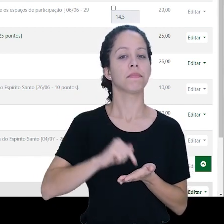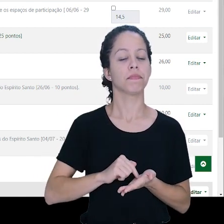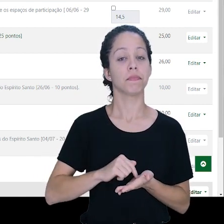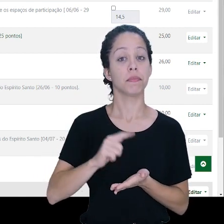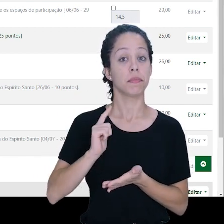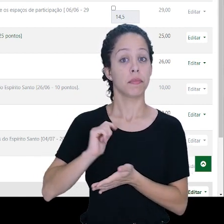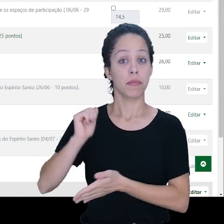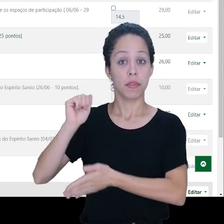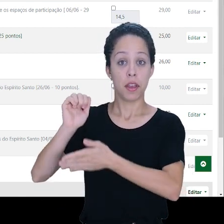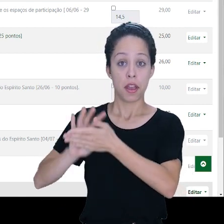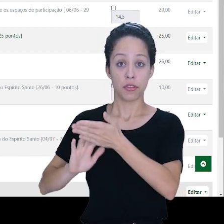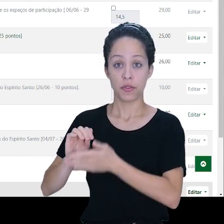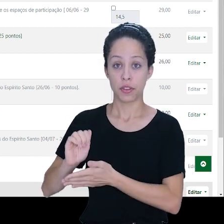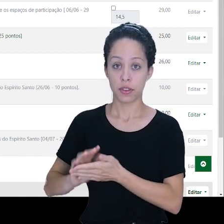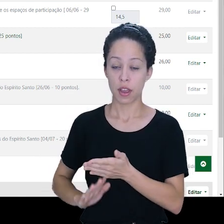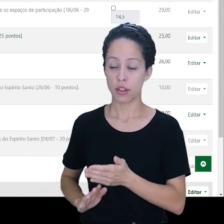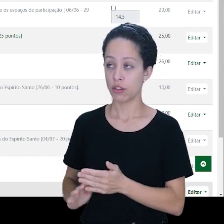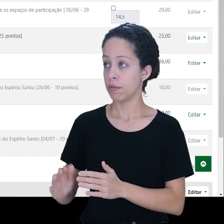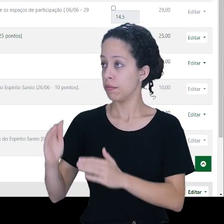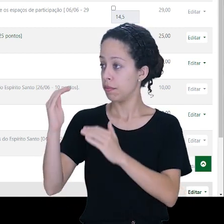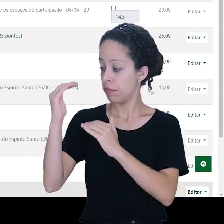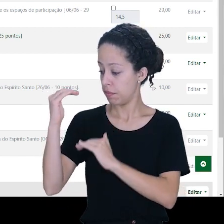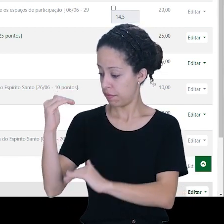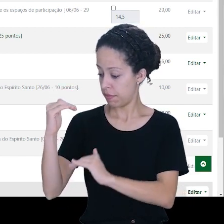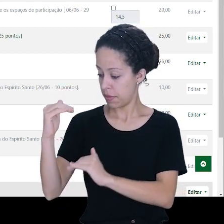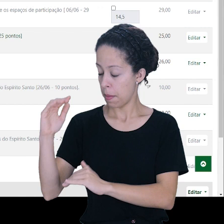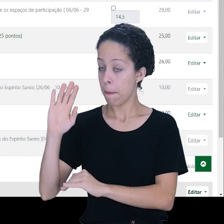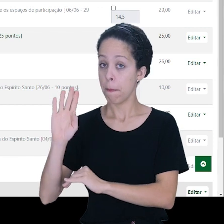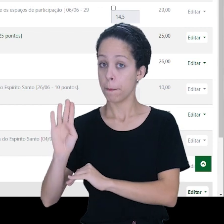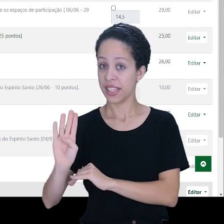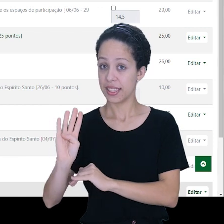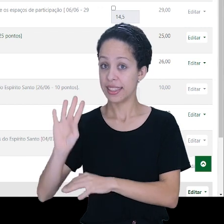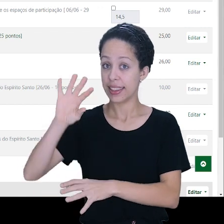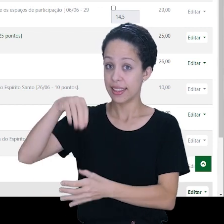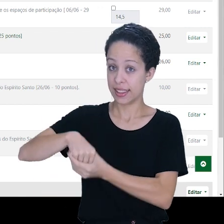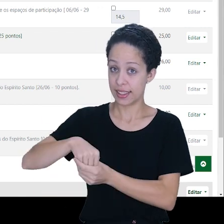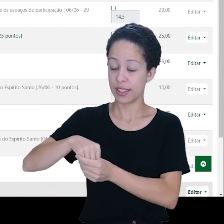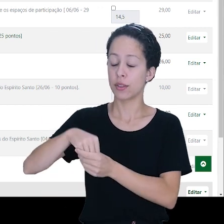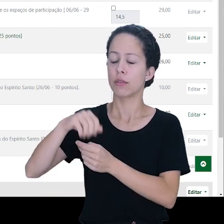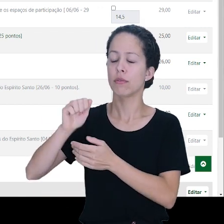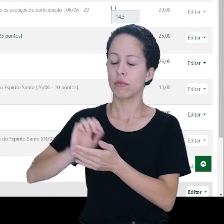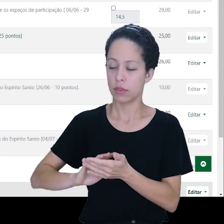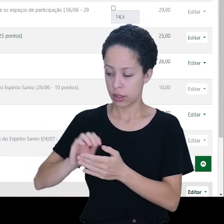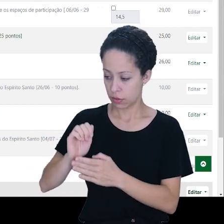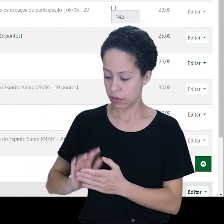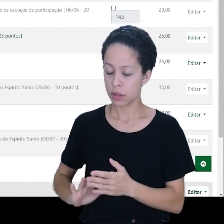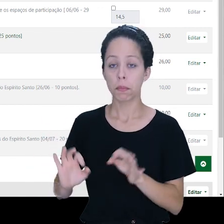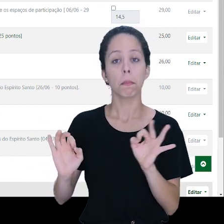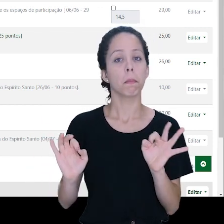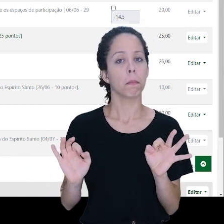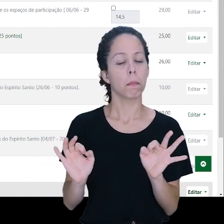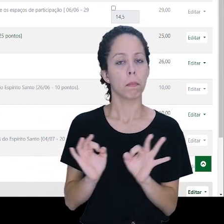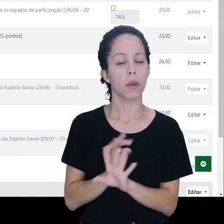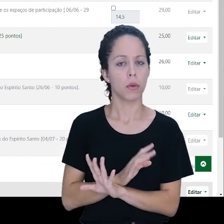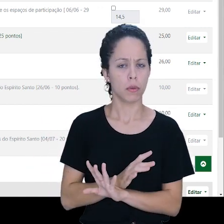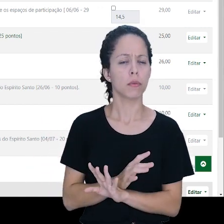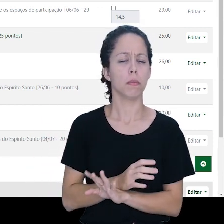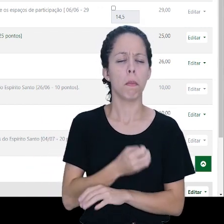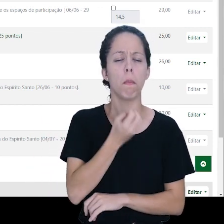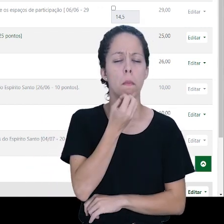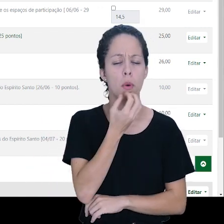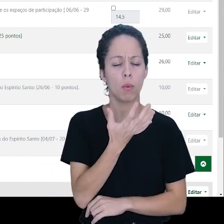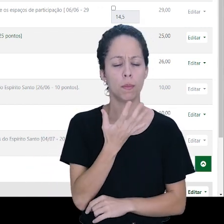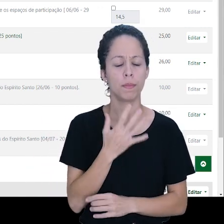temos aqui as atividades que estão dentro do bloco atividades B vamos chamar assim né beleza maravilha